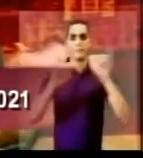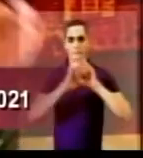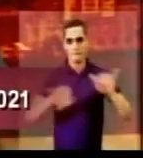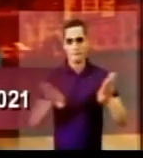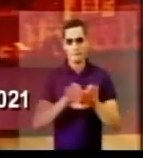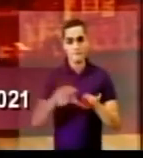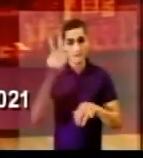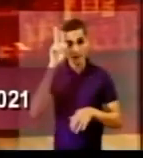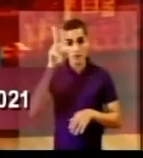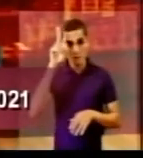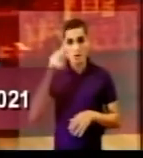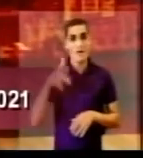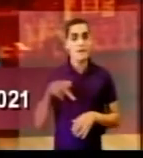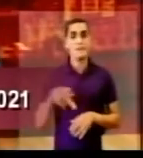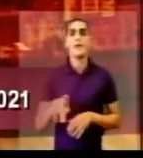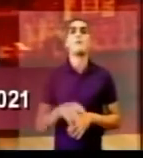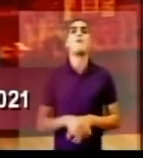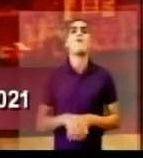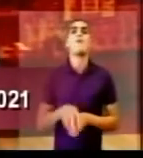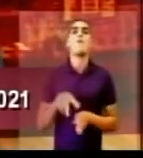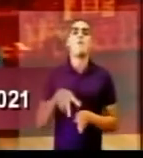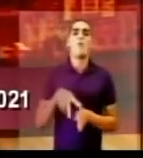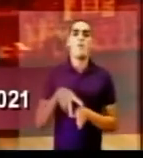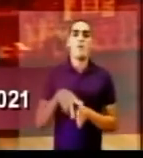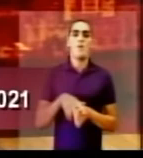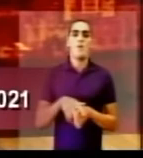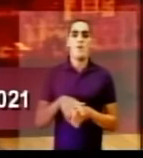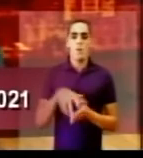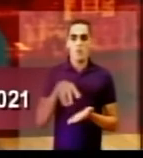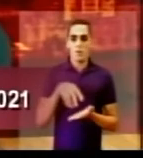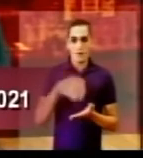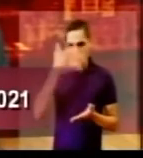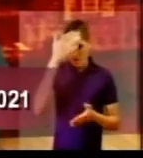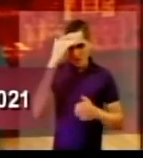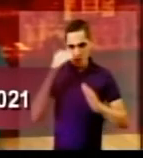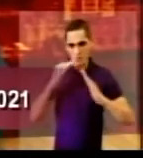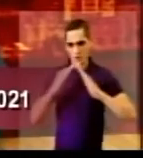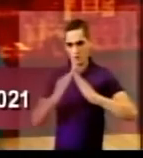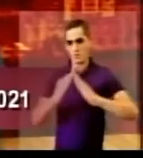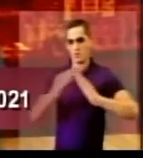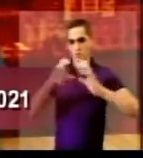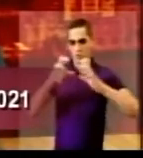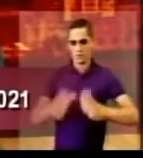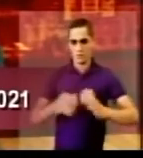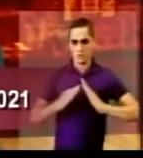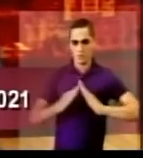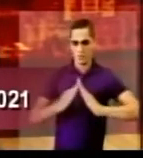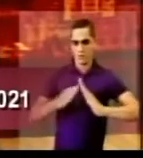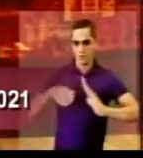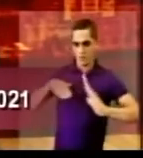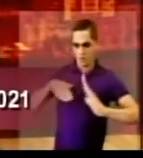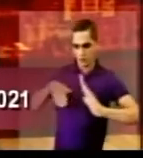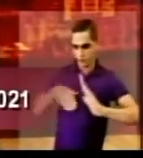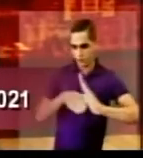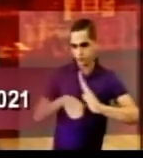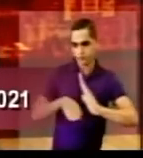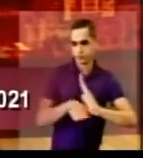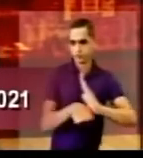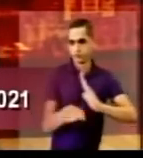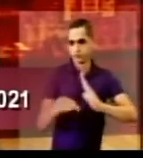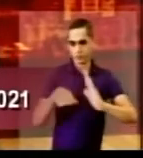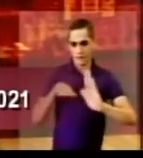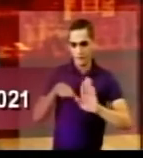lembrar sempre, o drive vai ser no recinto de exposição, vai ter direcionamento, a entrada vai